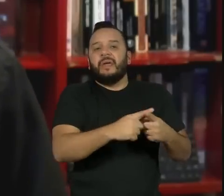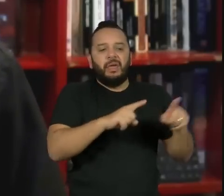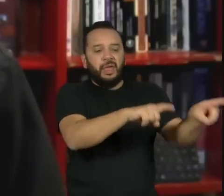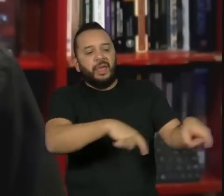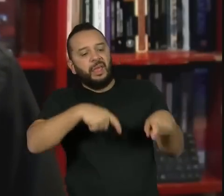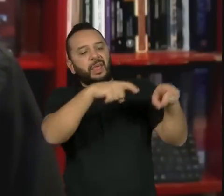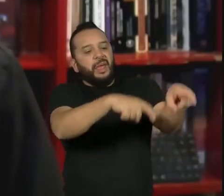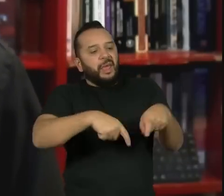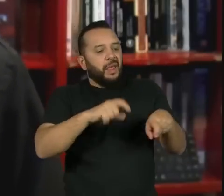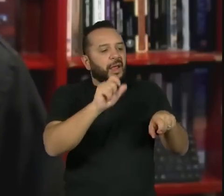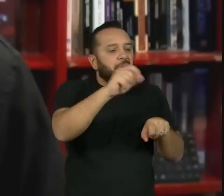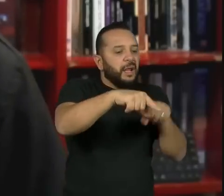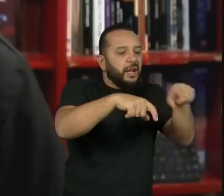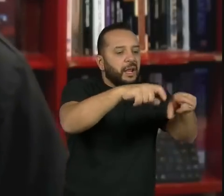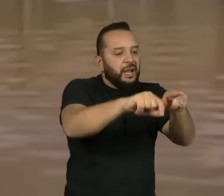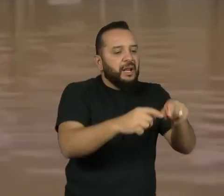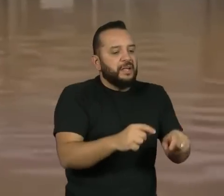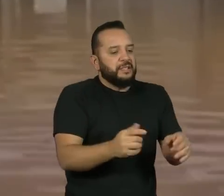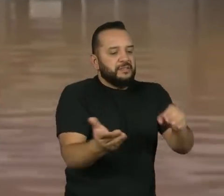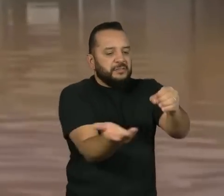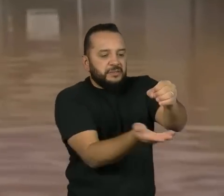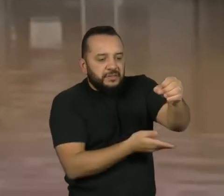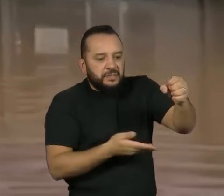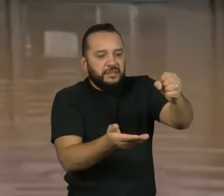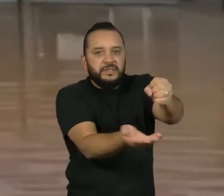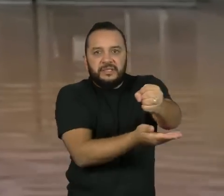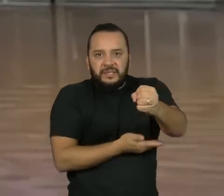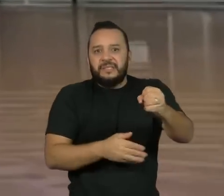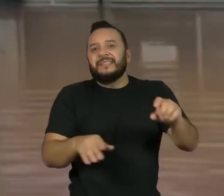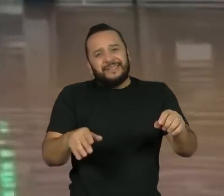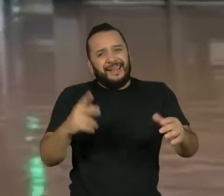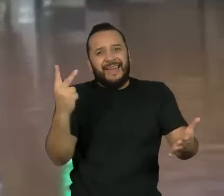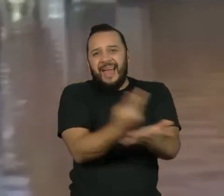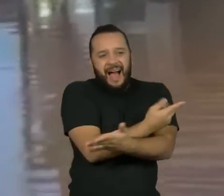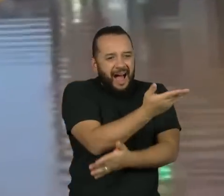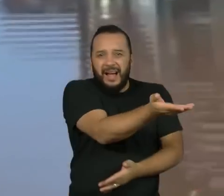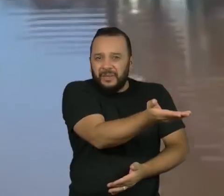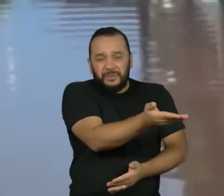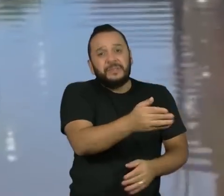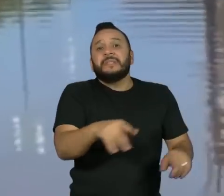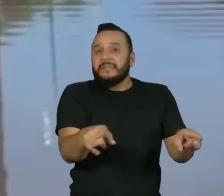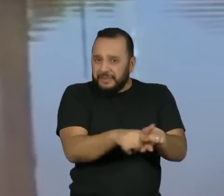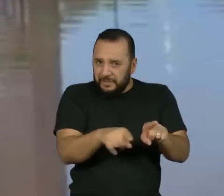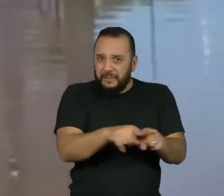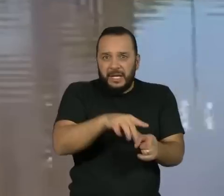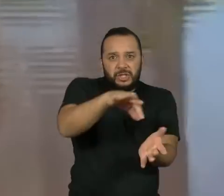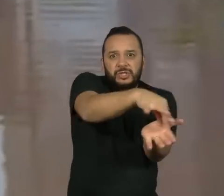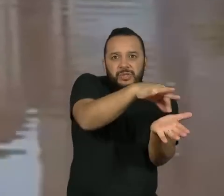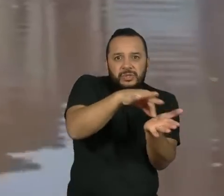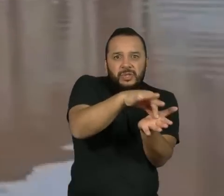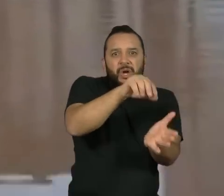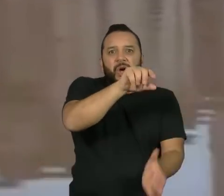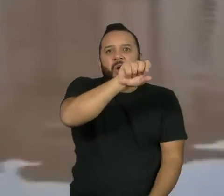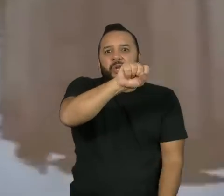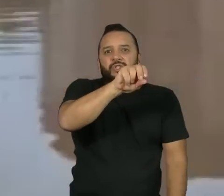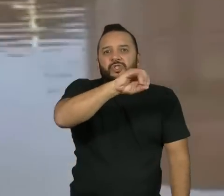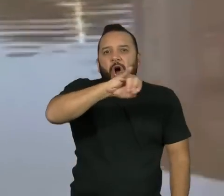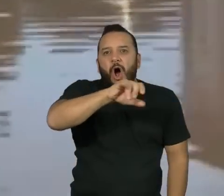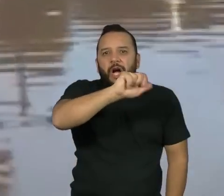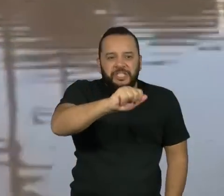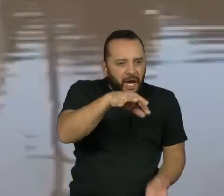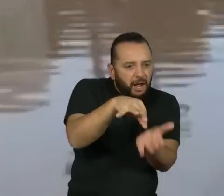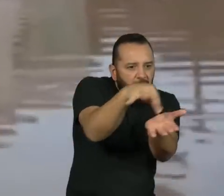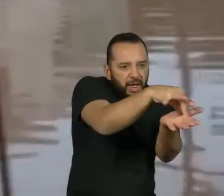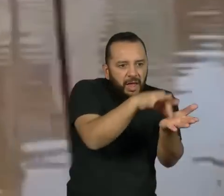do agronegócio, das plantações intensivas, principalmente de soja. As cidades nos últimos 20